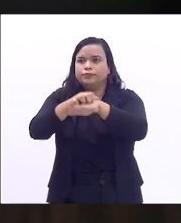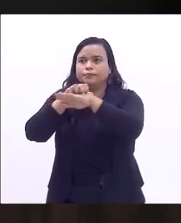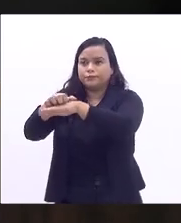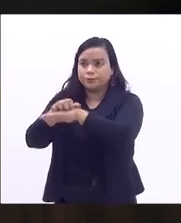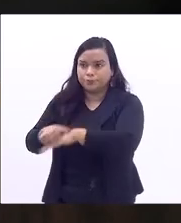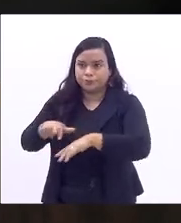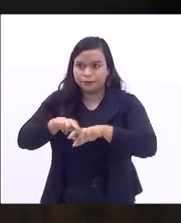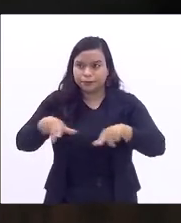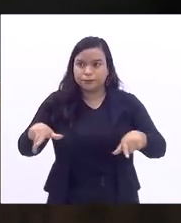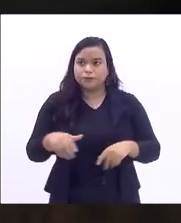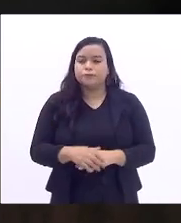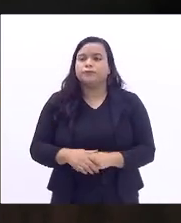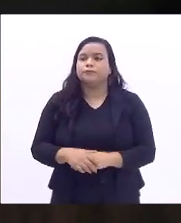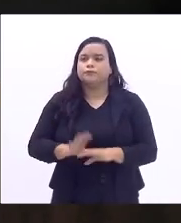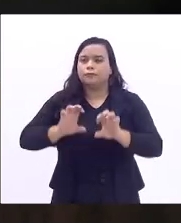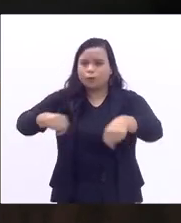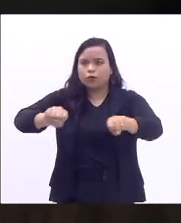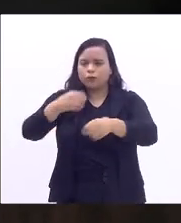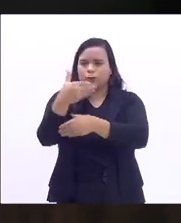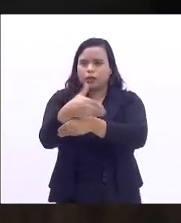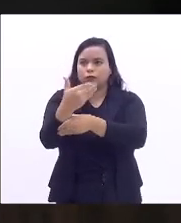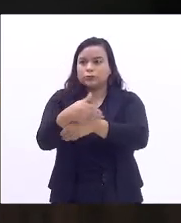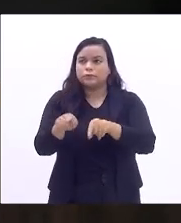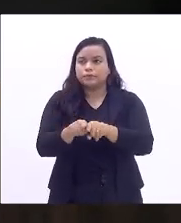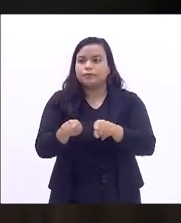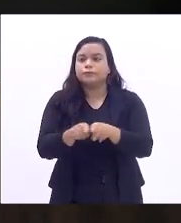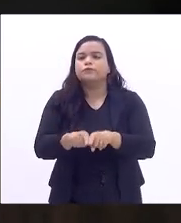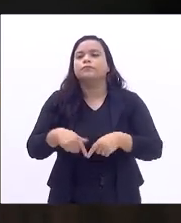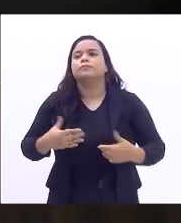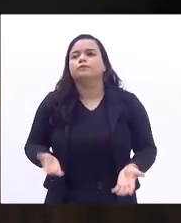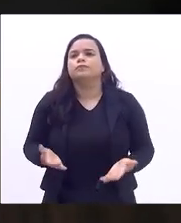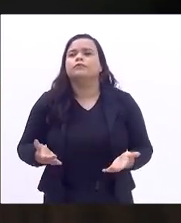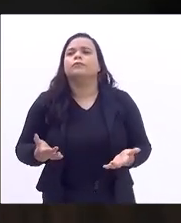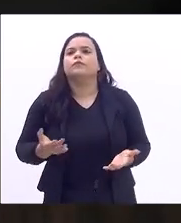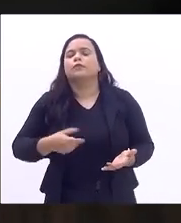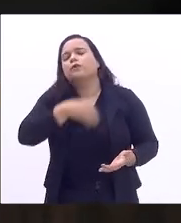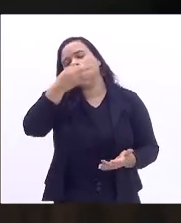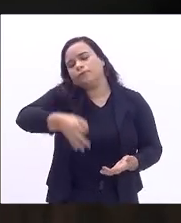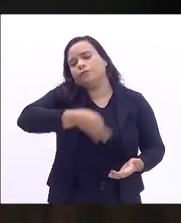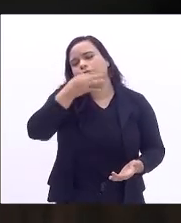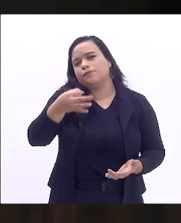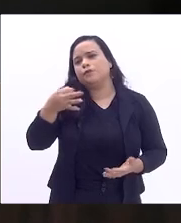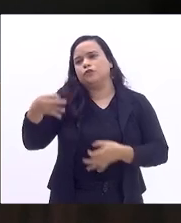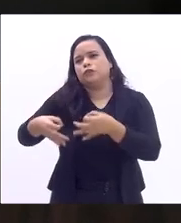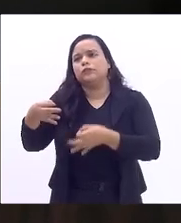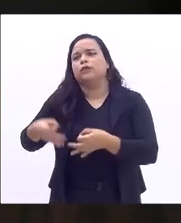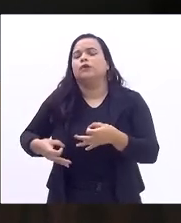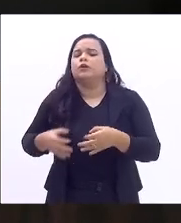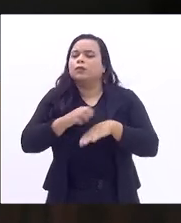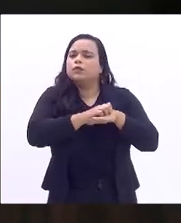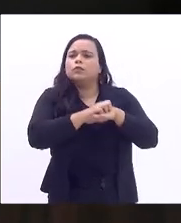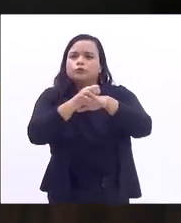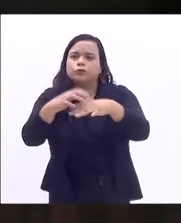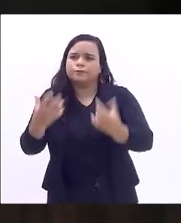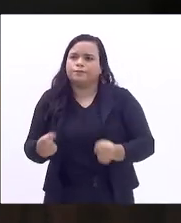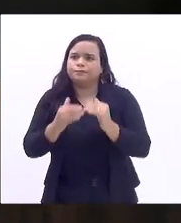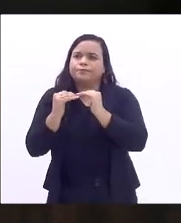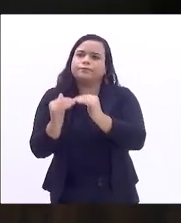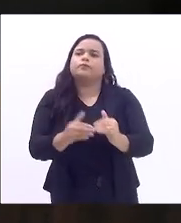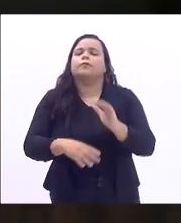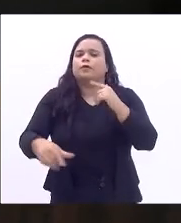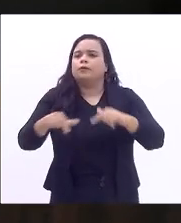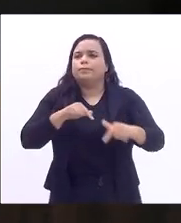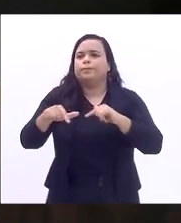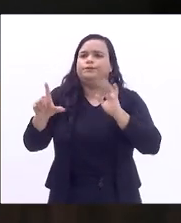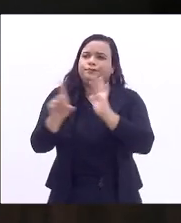mototaxistas parecer da comissão de concessão desse pela juridicidade de transporte favorável de trabalho legislação social